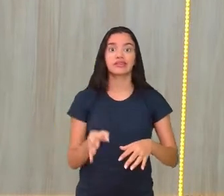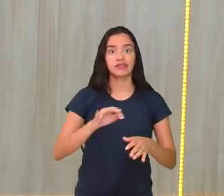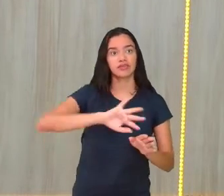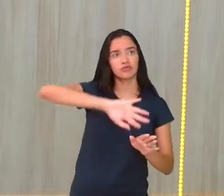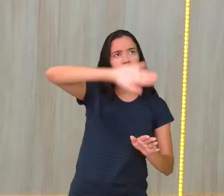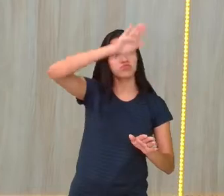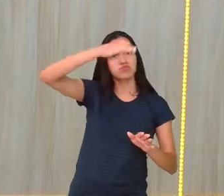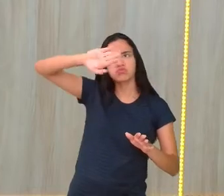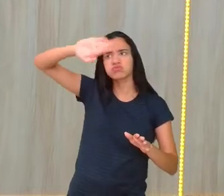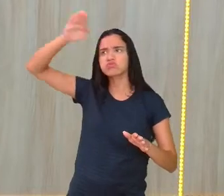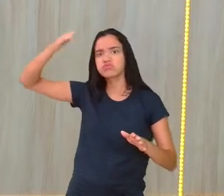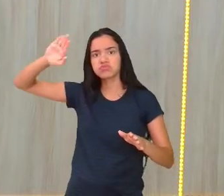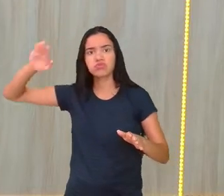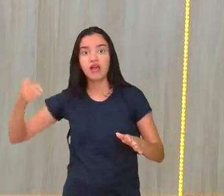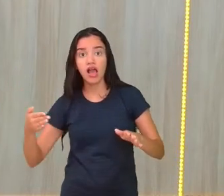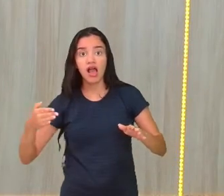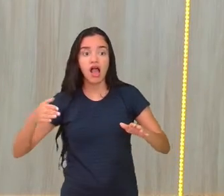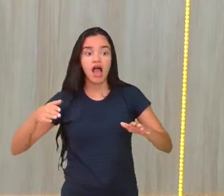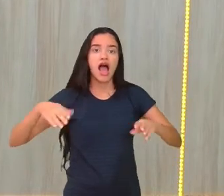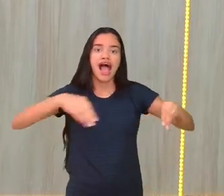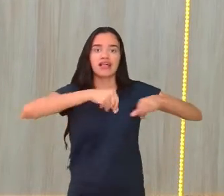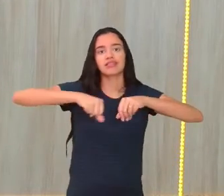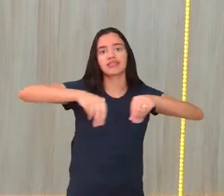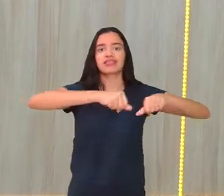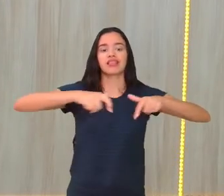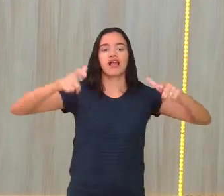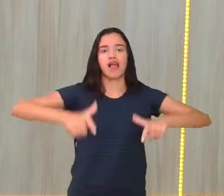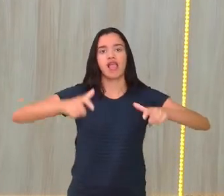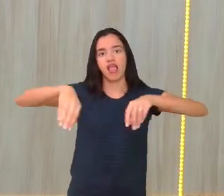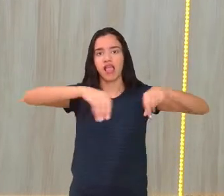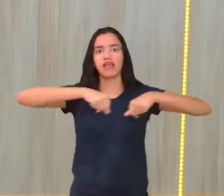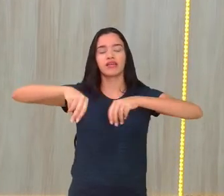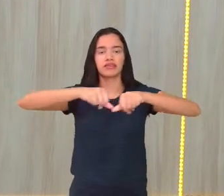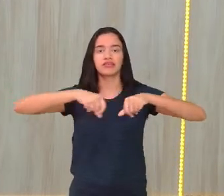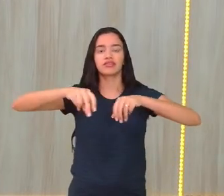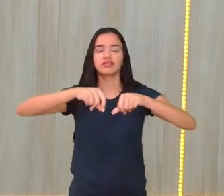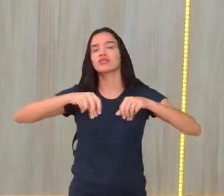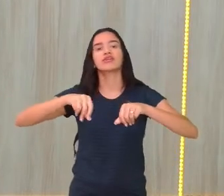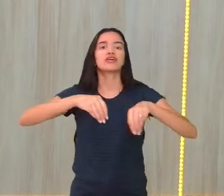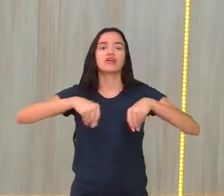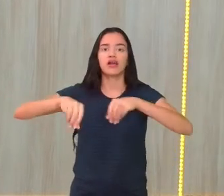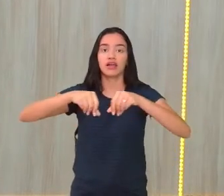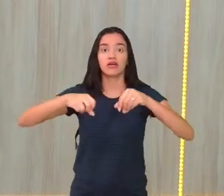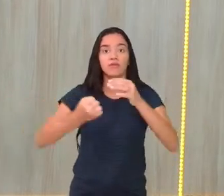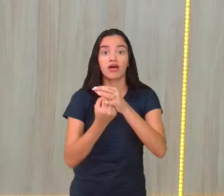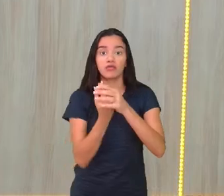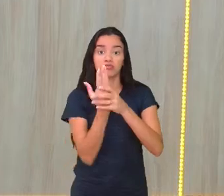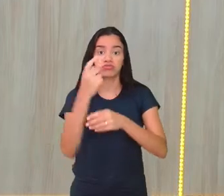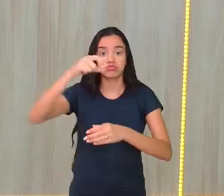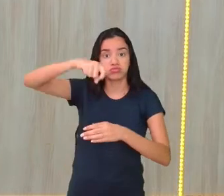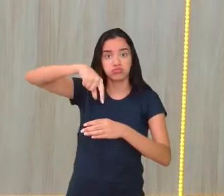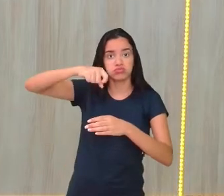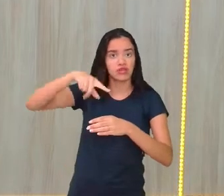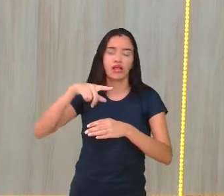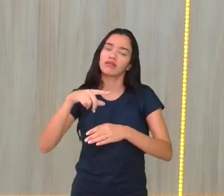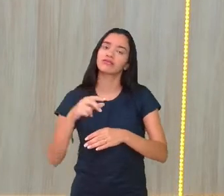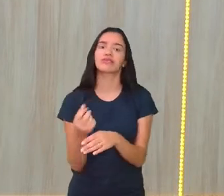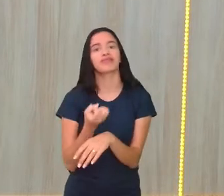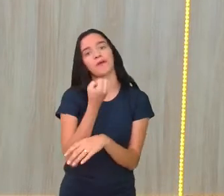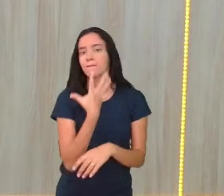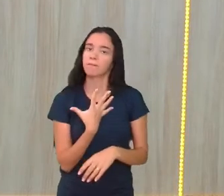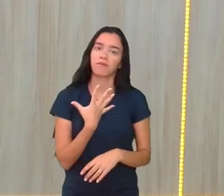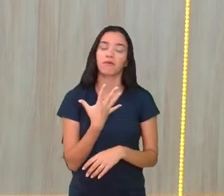terras não eram férteis, né, para o trabalho agrícola. Vamos lembrar, Egito e Mesopotâmia,